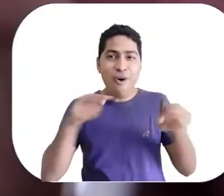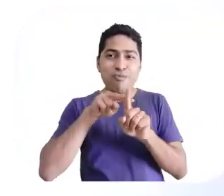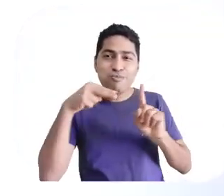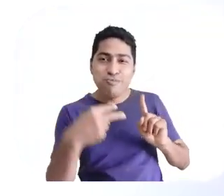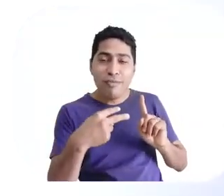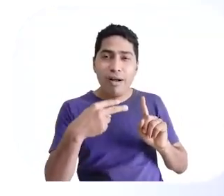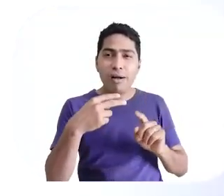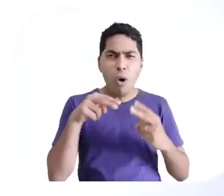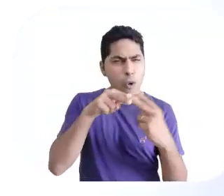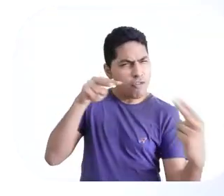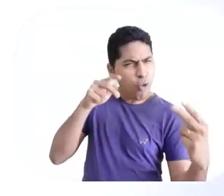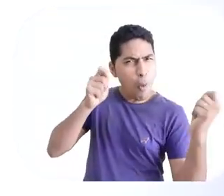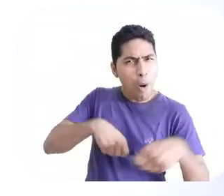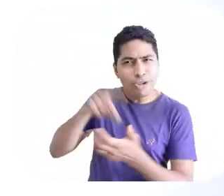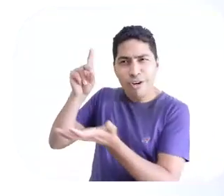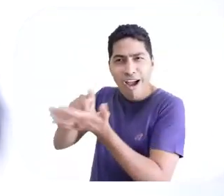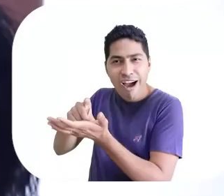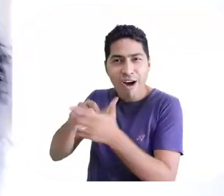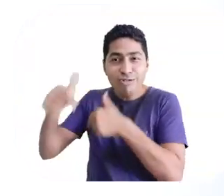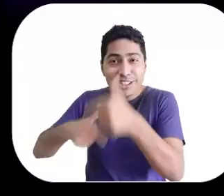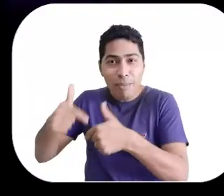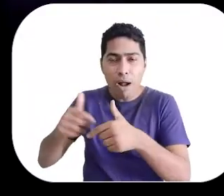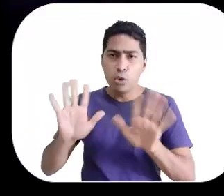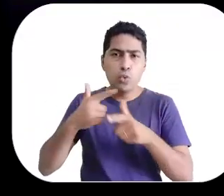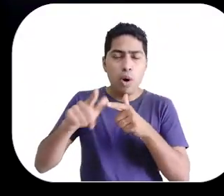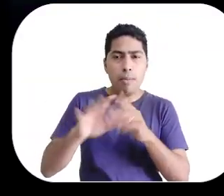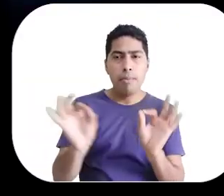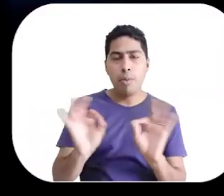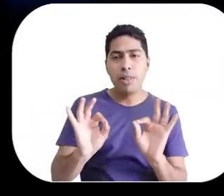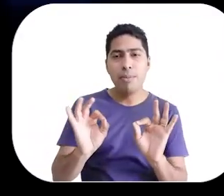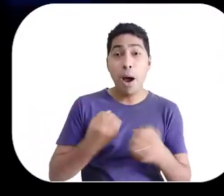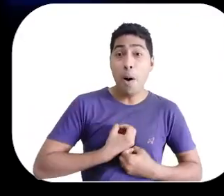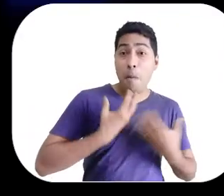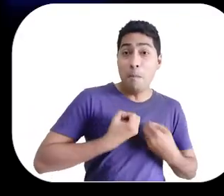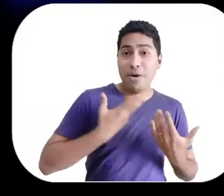o virtual como possibilidade real de trabalho e não como um problema. É tornar a